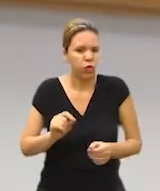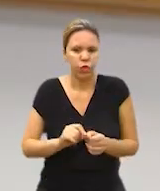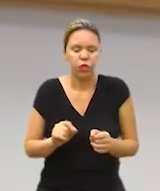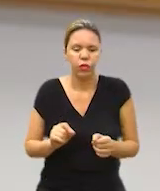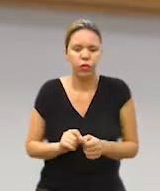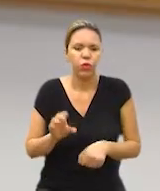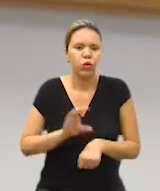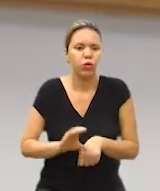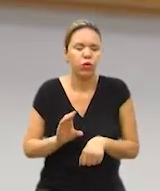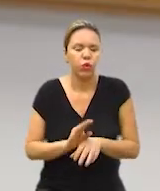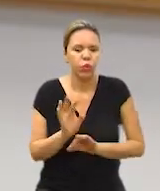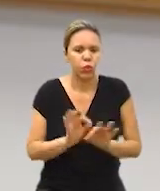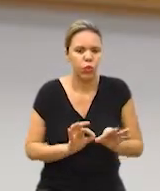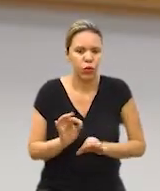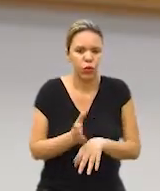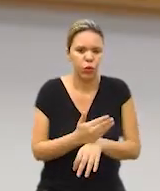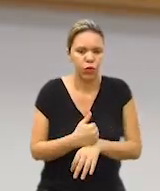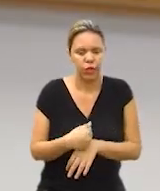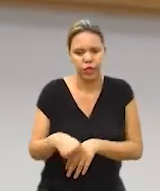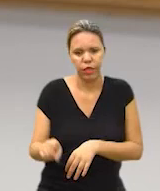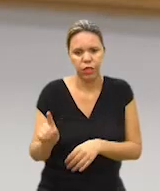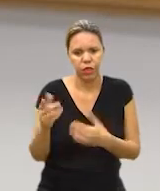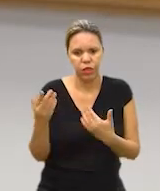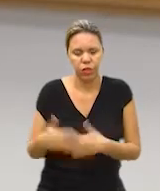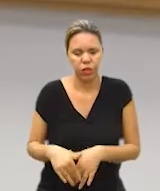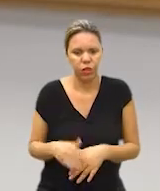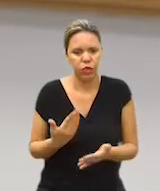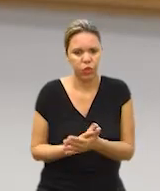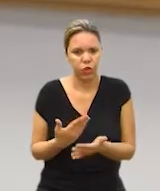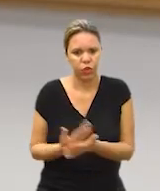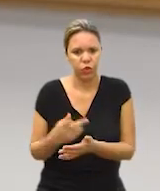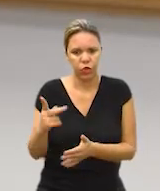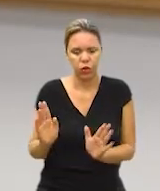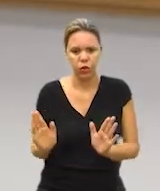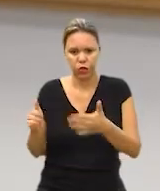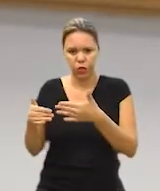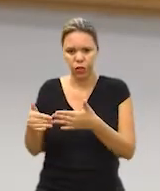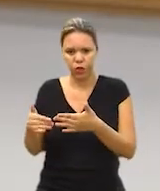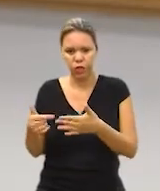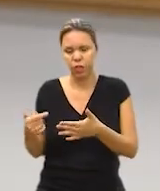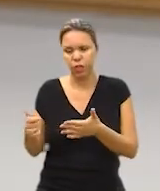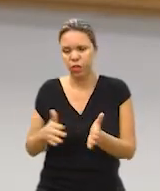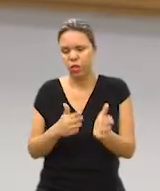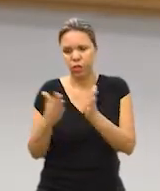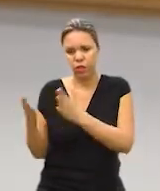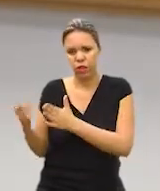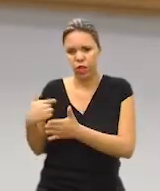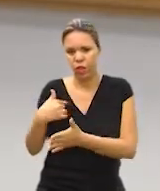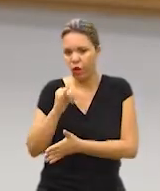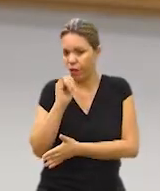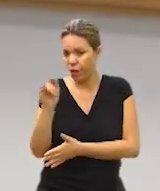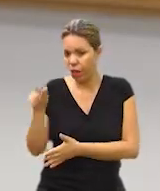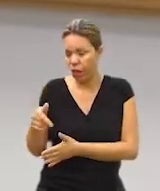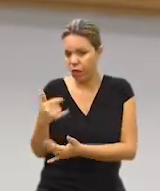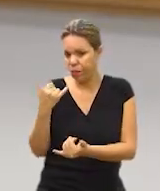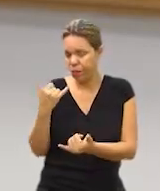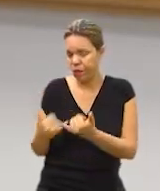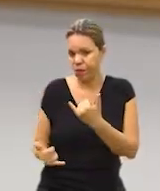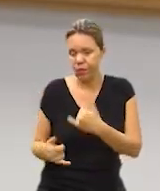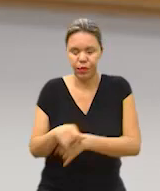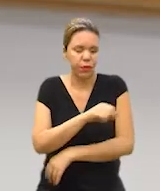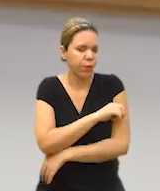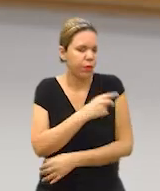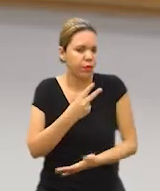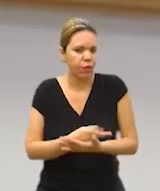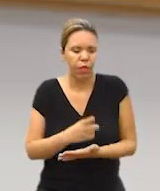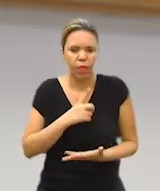um curso preparatório e ele não fizer o estudo dele voltado para a segunda fase, eu falo que fica até parecido, mesmo que o aluno